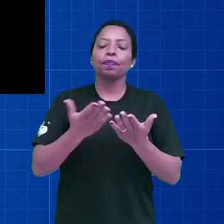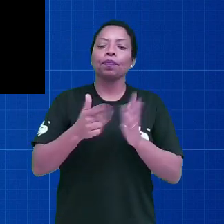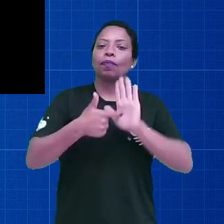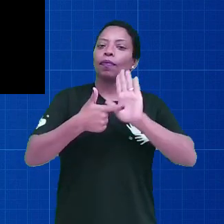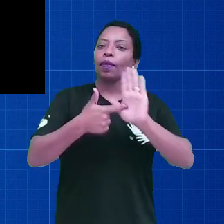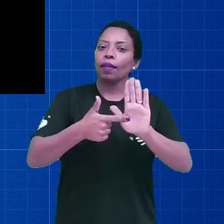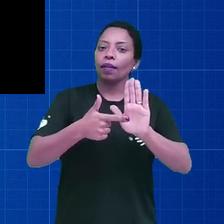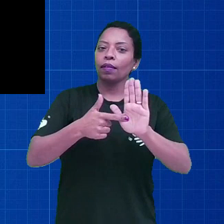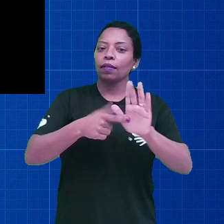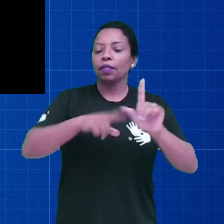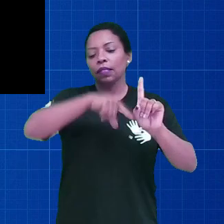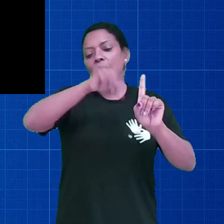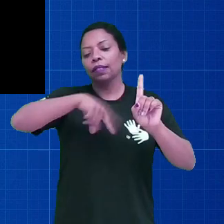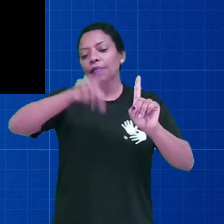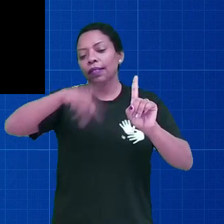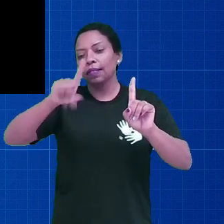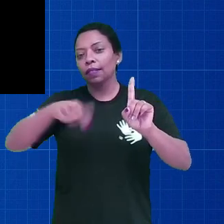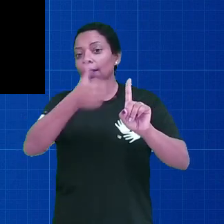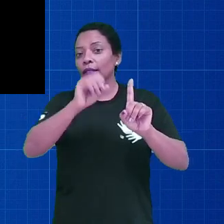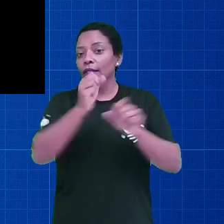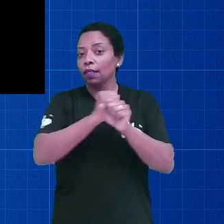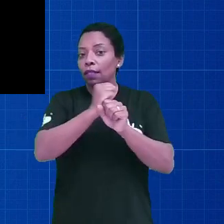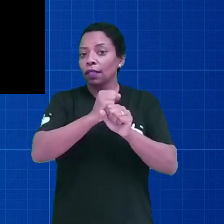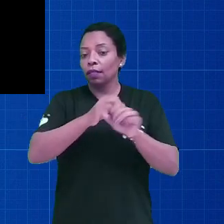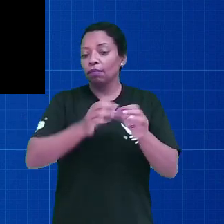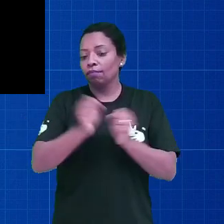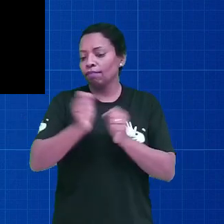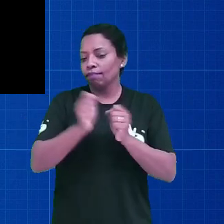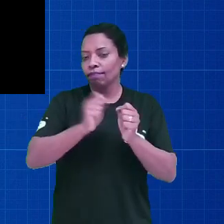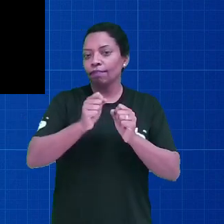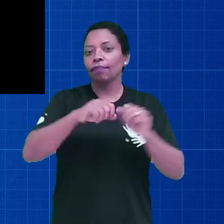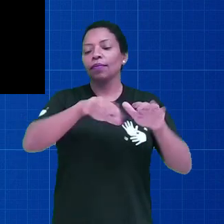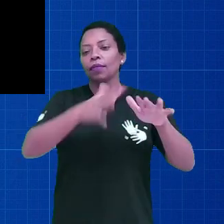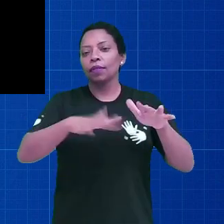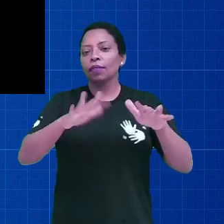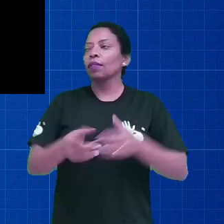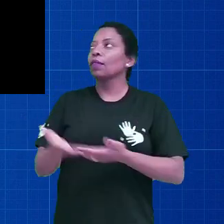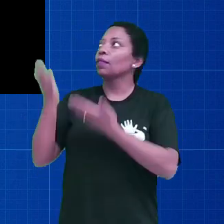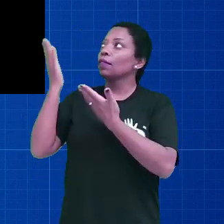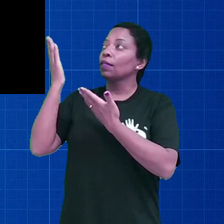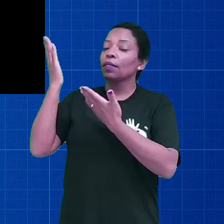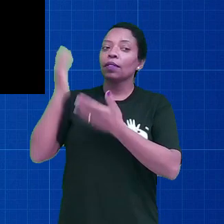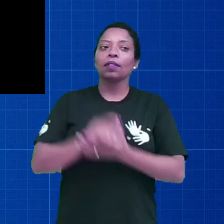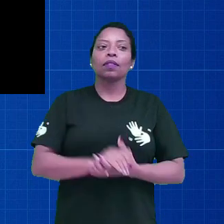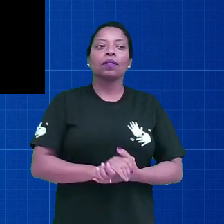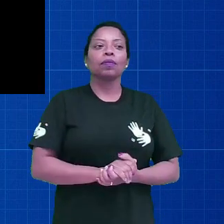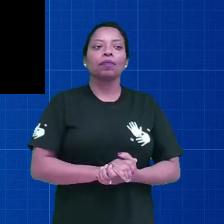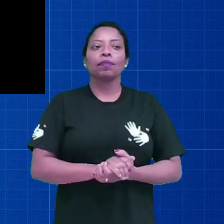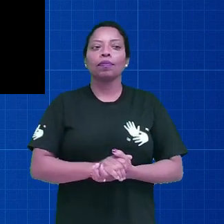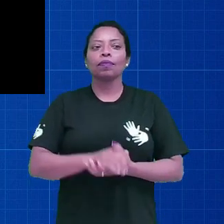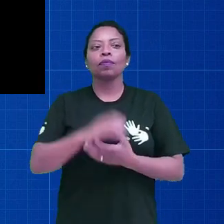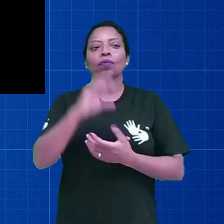à oscilação decadal do Pacífico. Tá? Vou até colocar aqui para vocês,